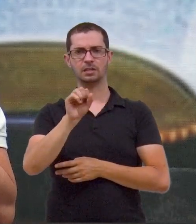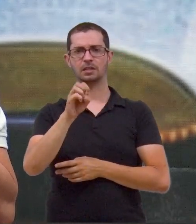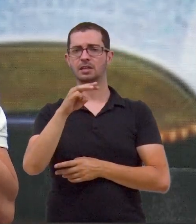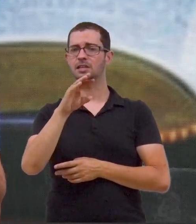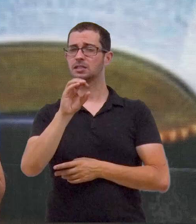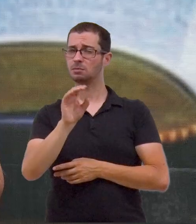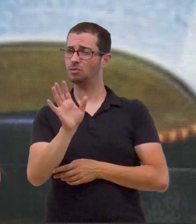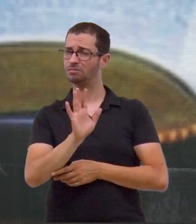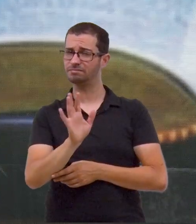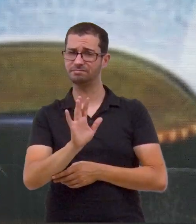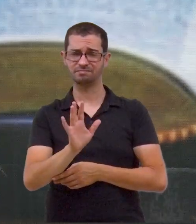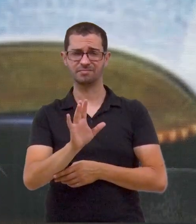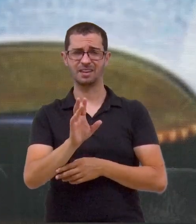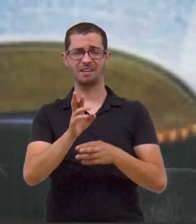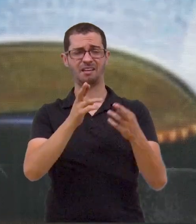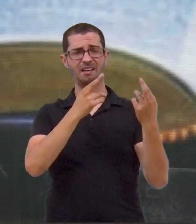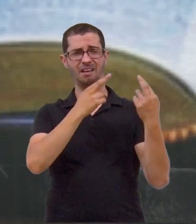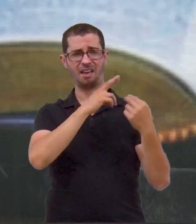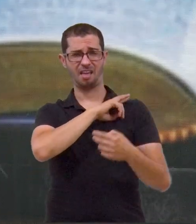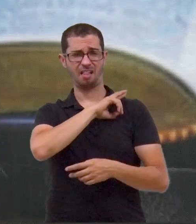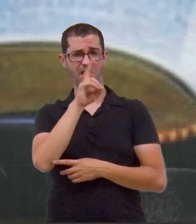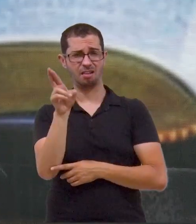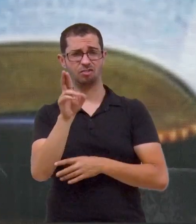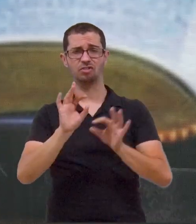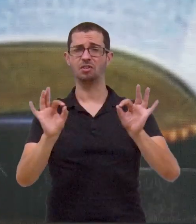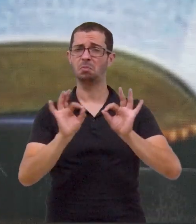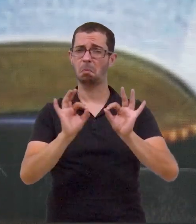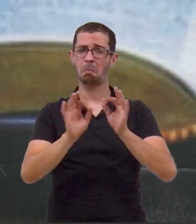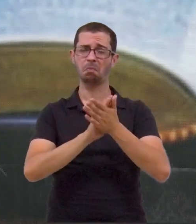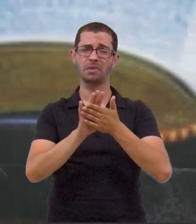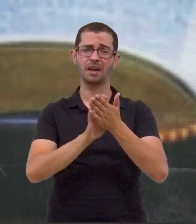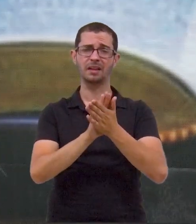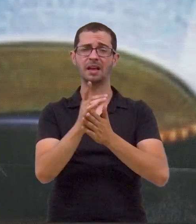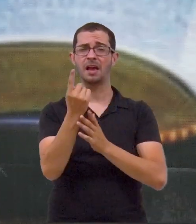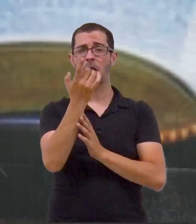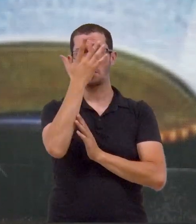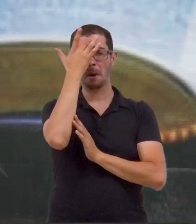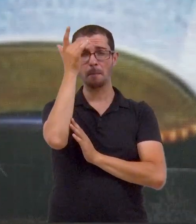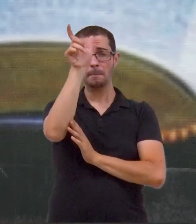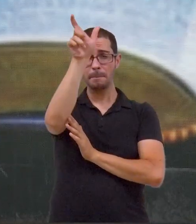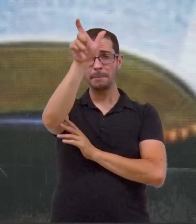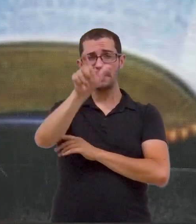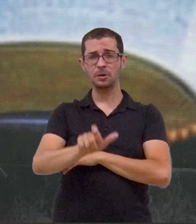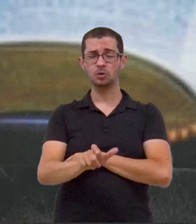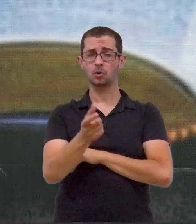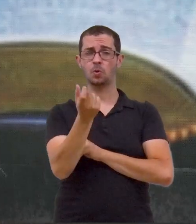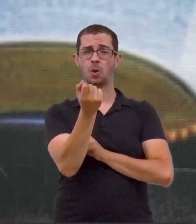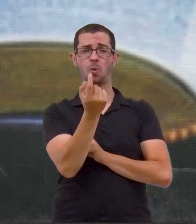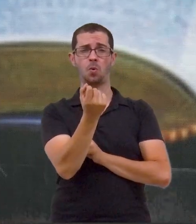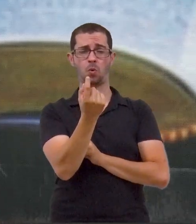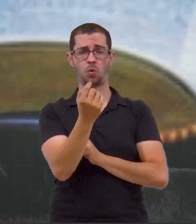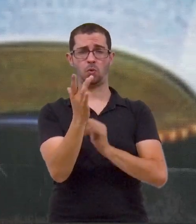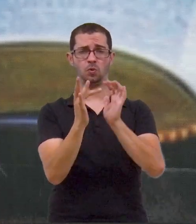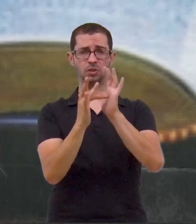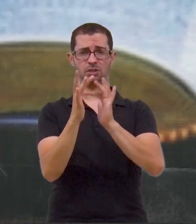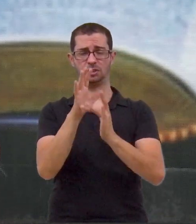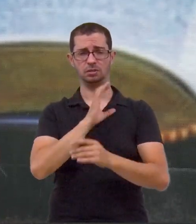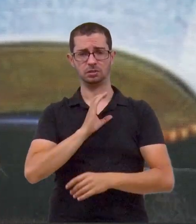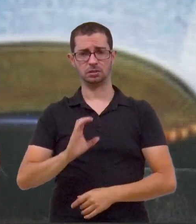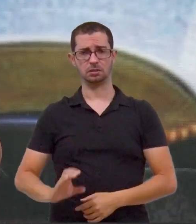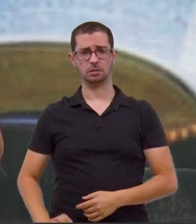Não é nada de religiosidade. É uma pessoa, é Cristo. Ele